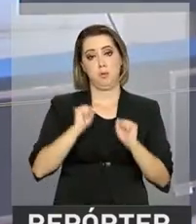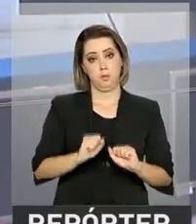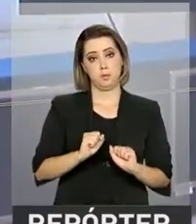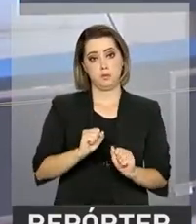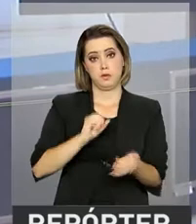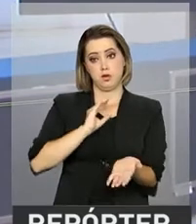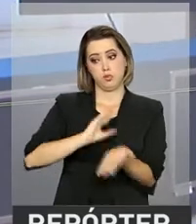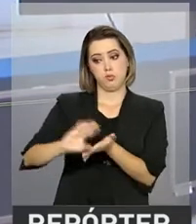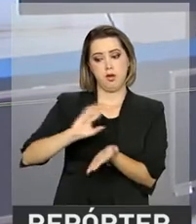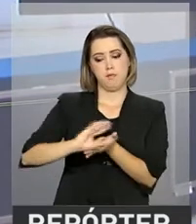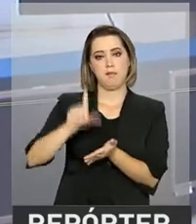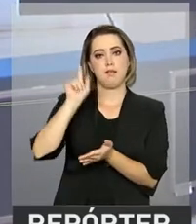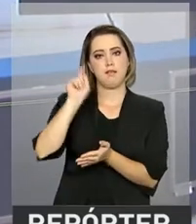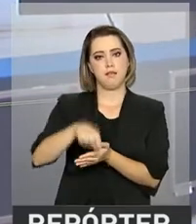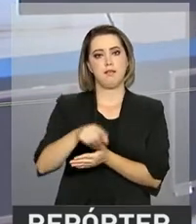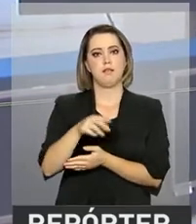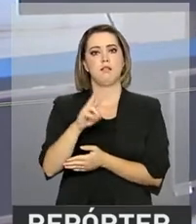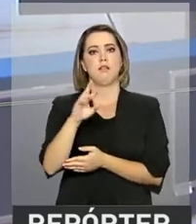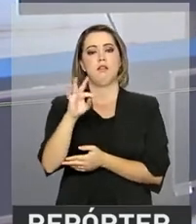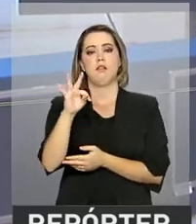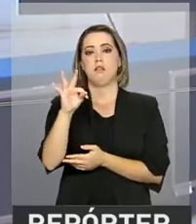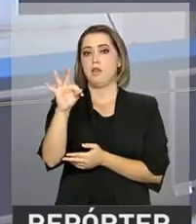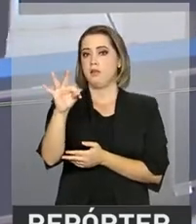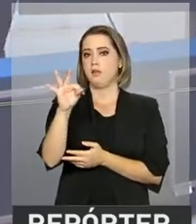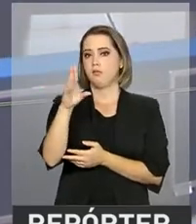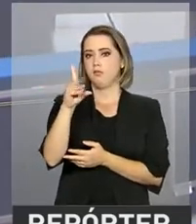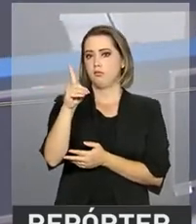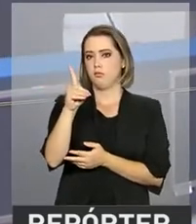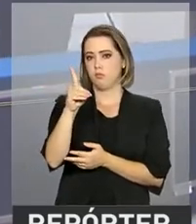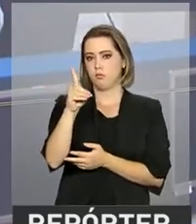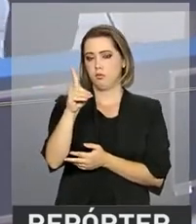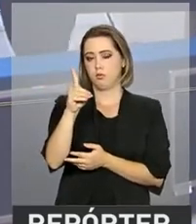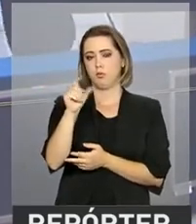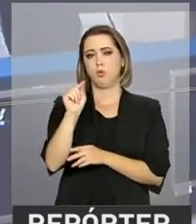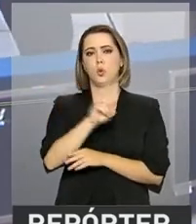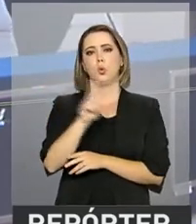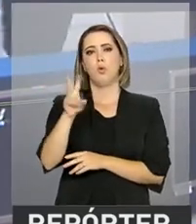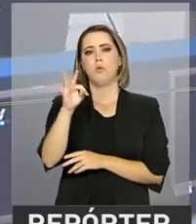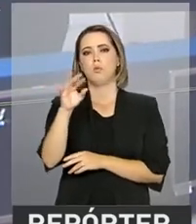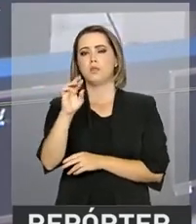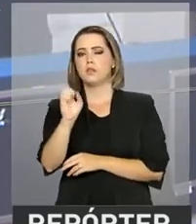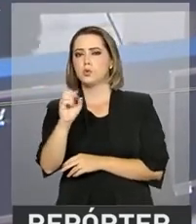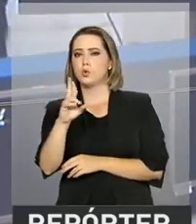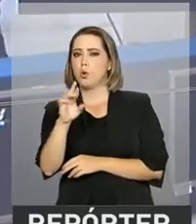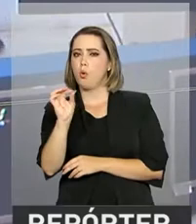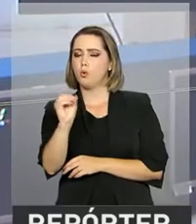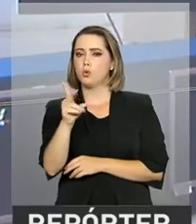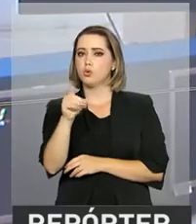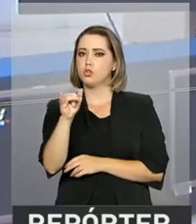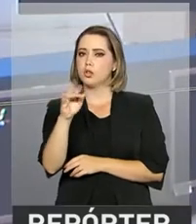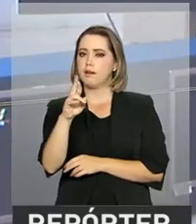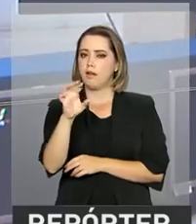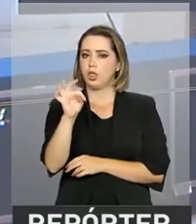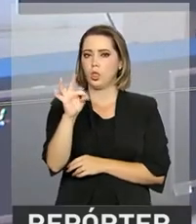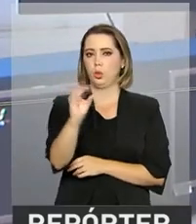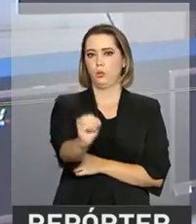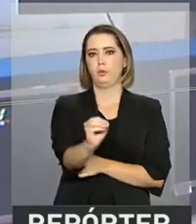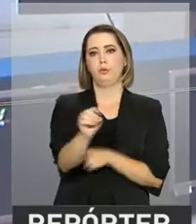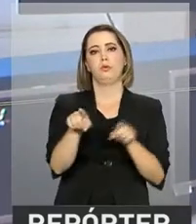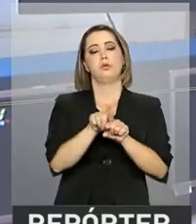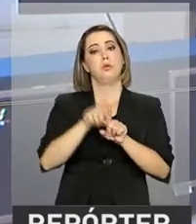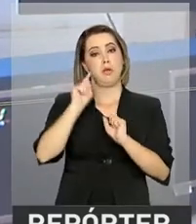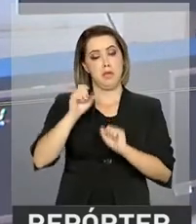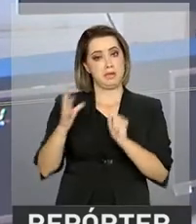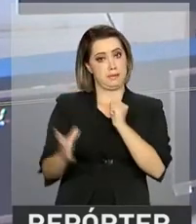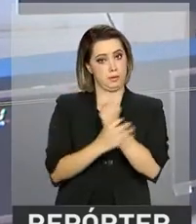do imposto de renda é o Tesouro Direto. Criado em 2002, ele é considerado rentável e seguro, além de uma opção para quem não quer manter